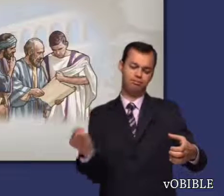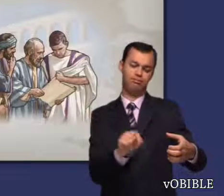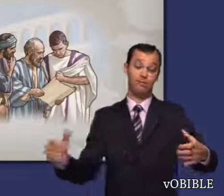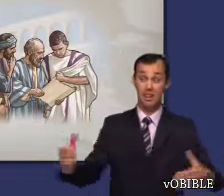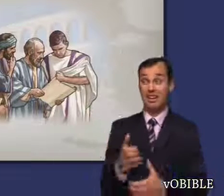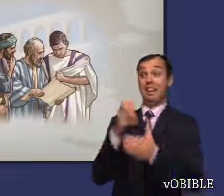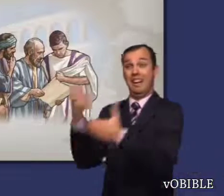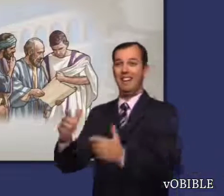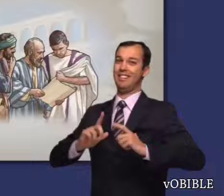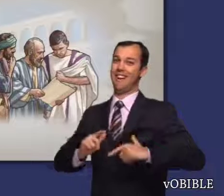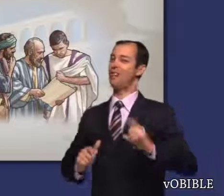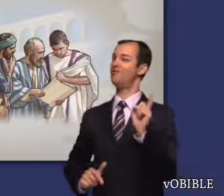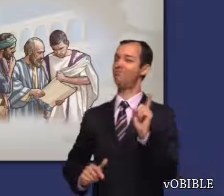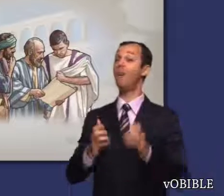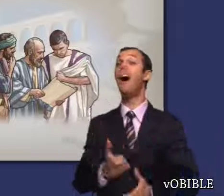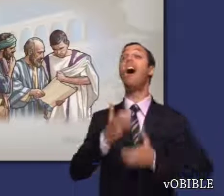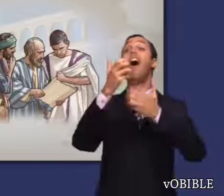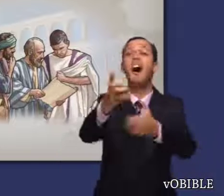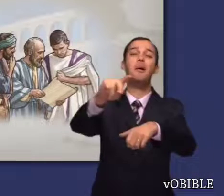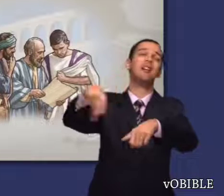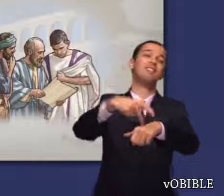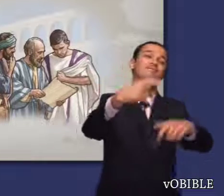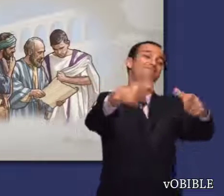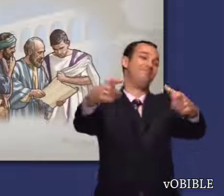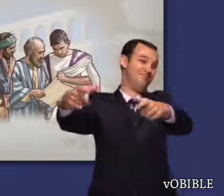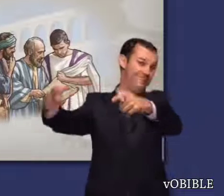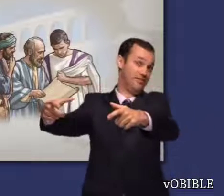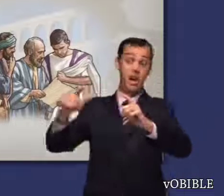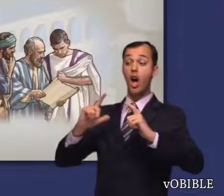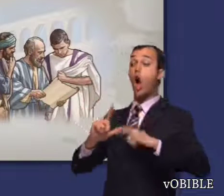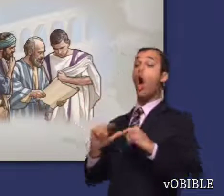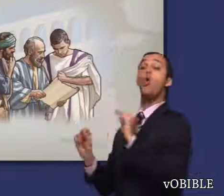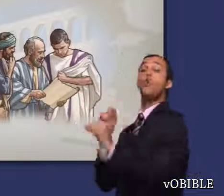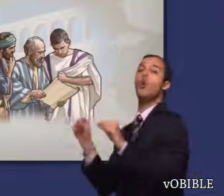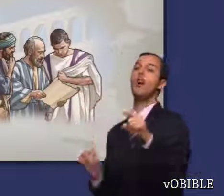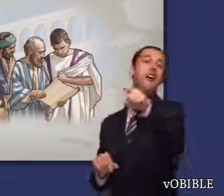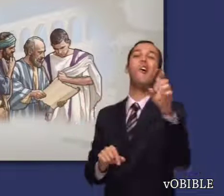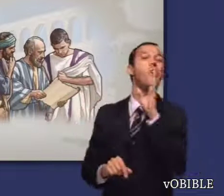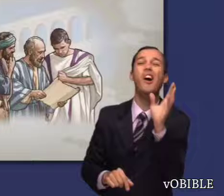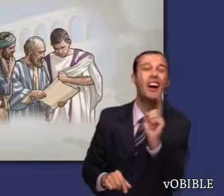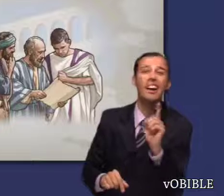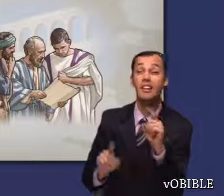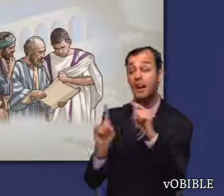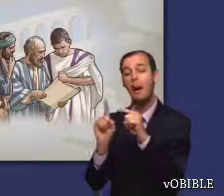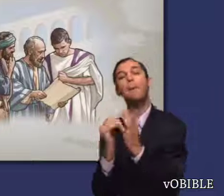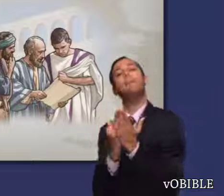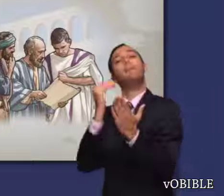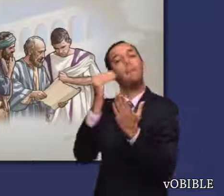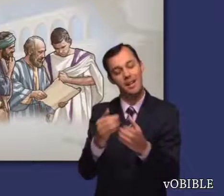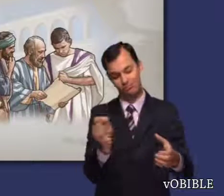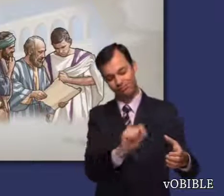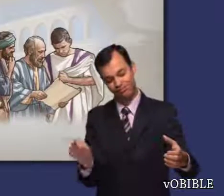entender. Assim, fica claro que Marcos escreveu seu livro pensando nos que não eram judeus, principalmente nos